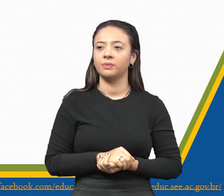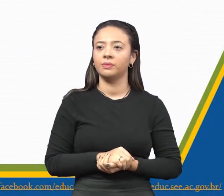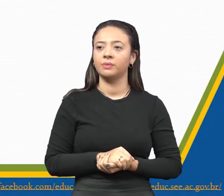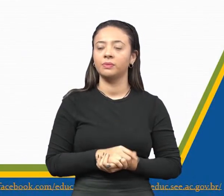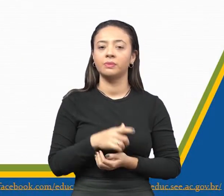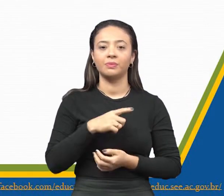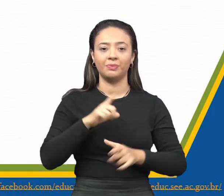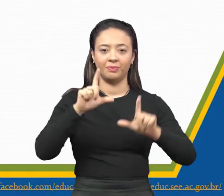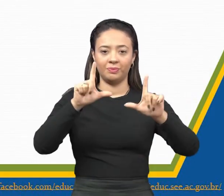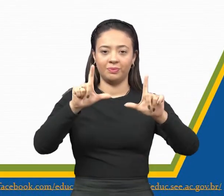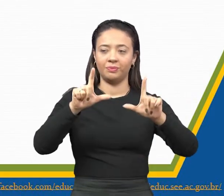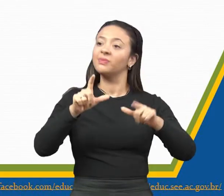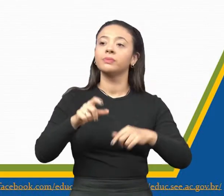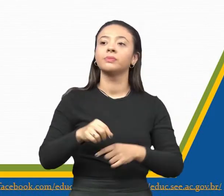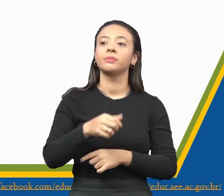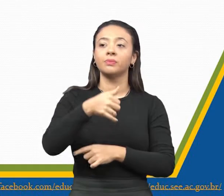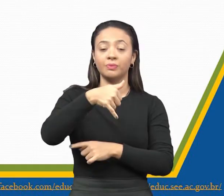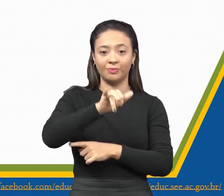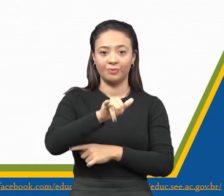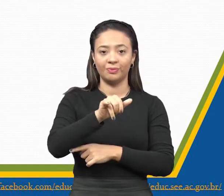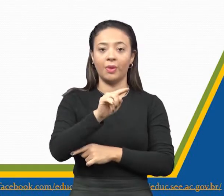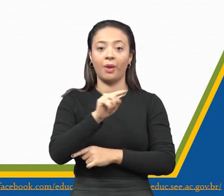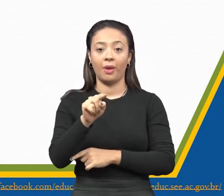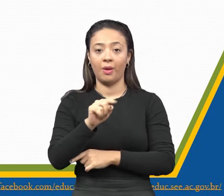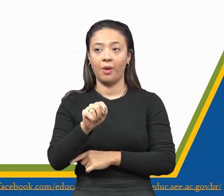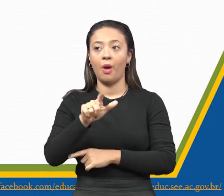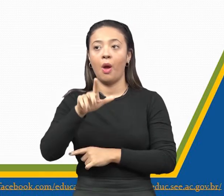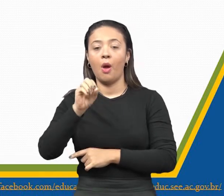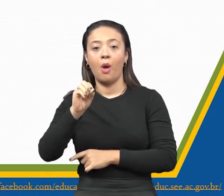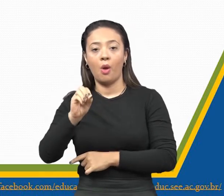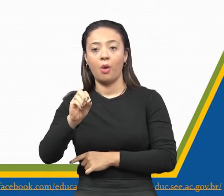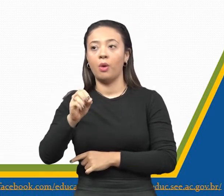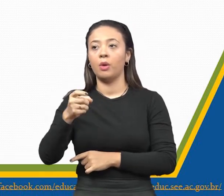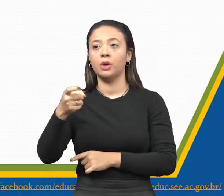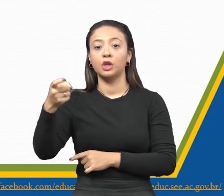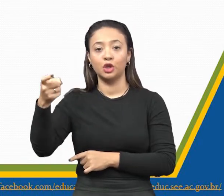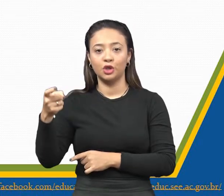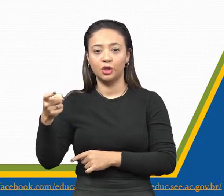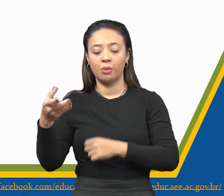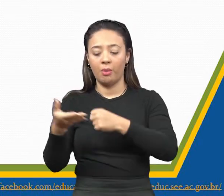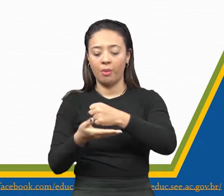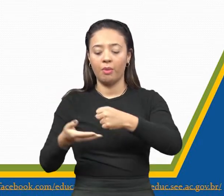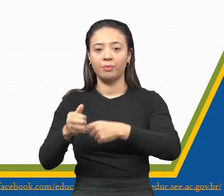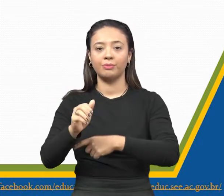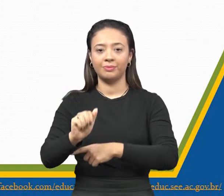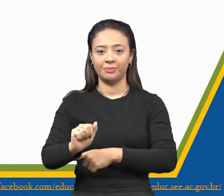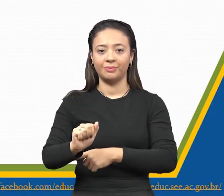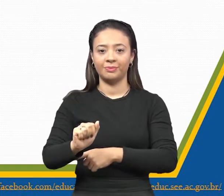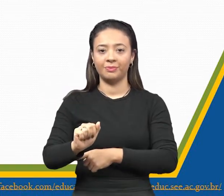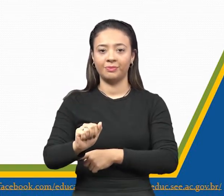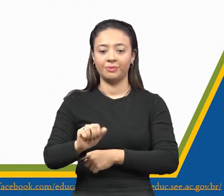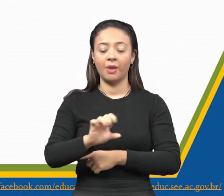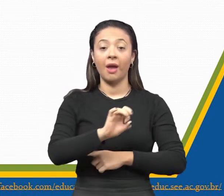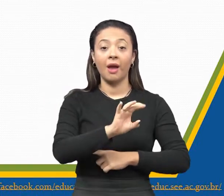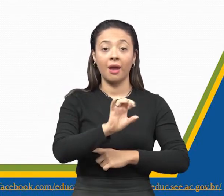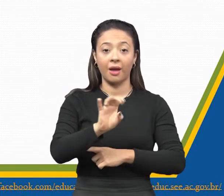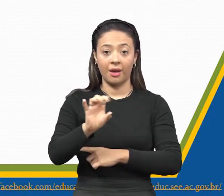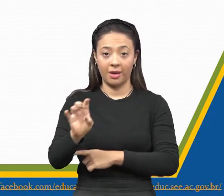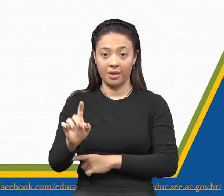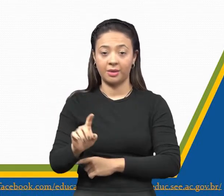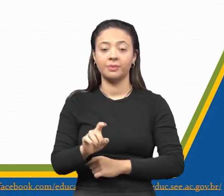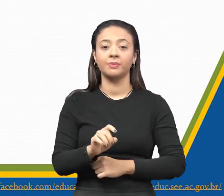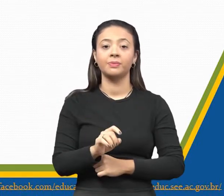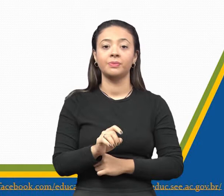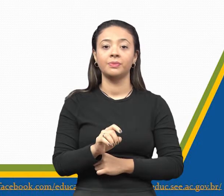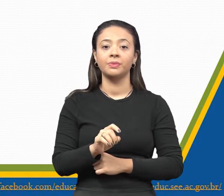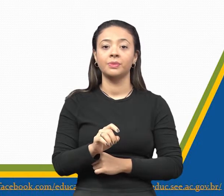Nós vamos ter aí a função y é igual log de x na base a. Cada elemento dessa